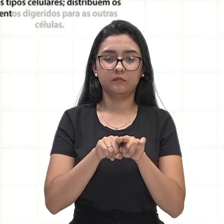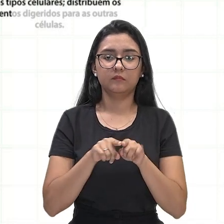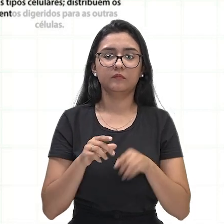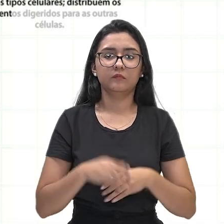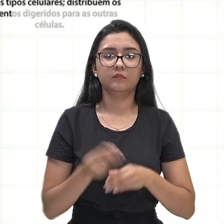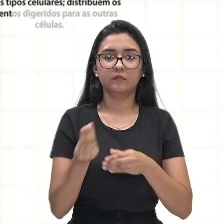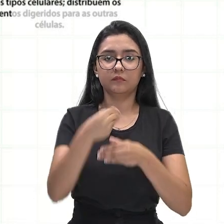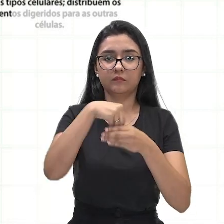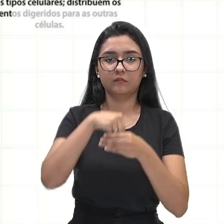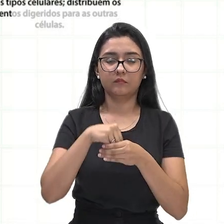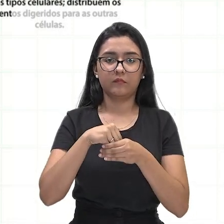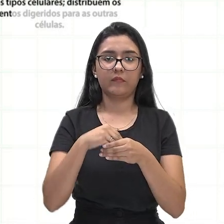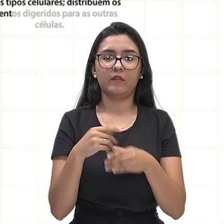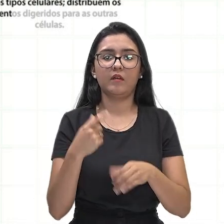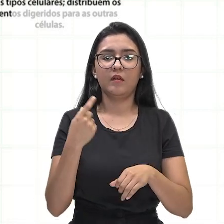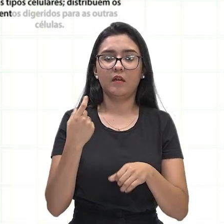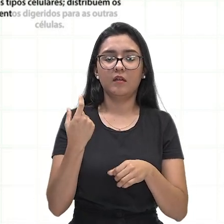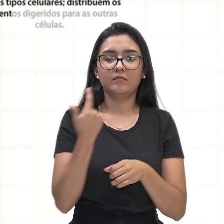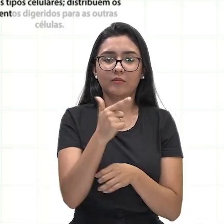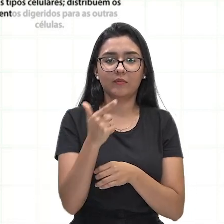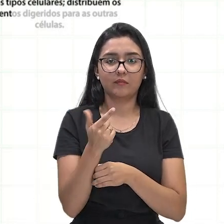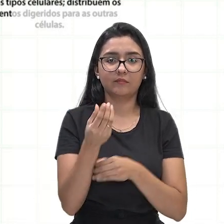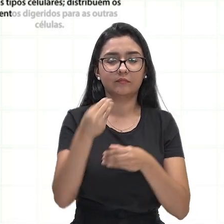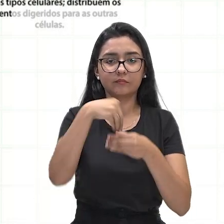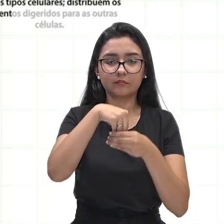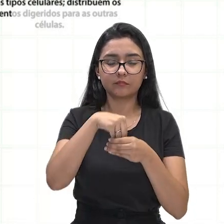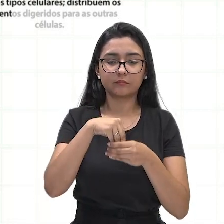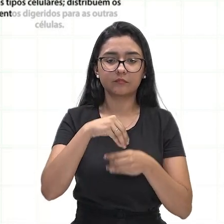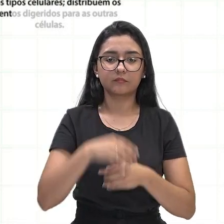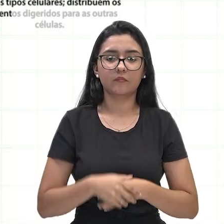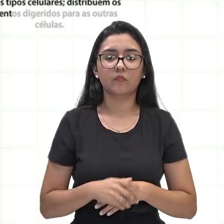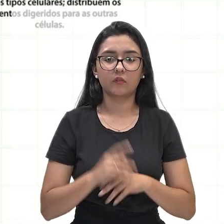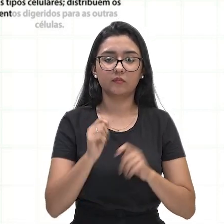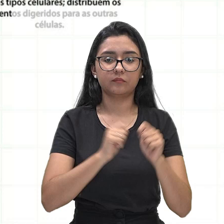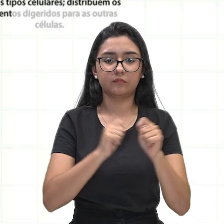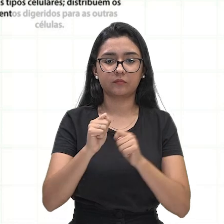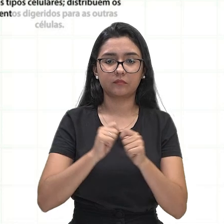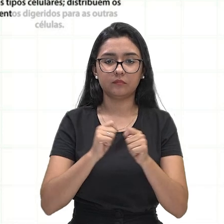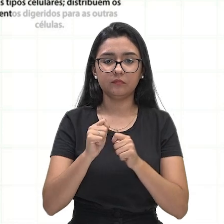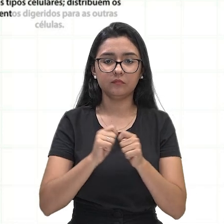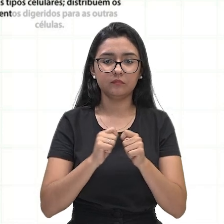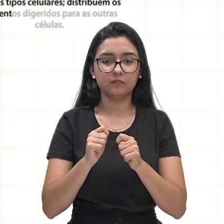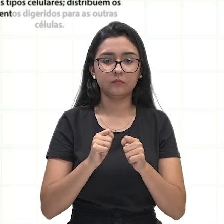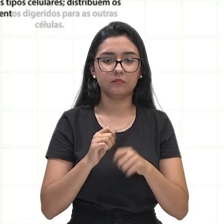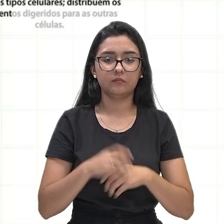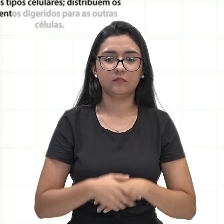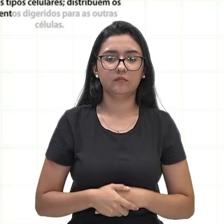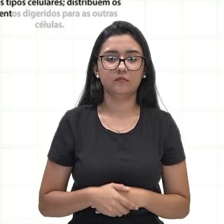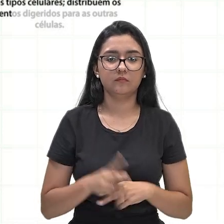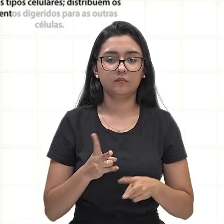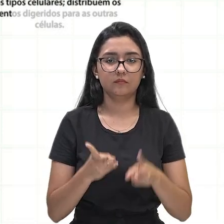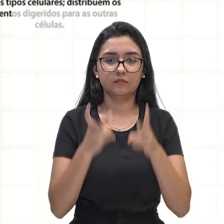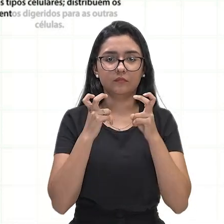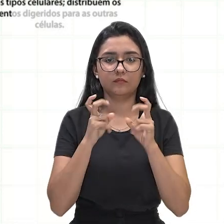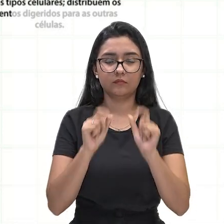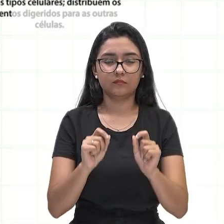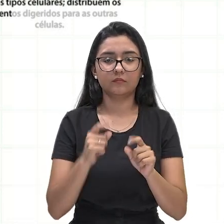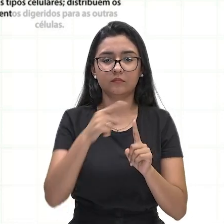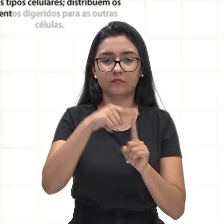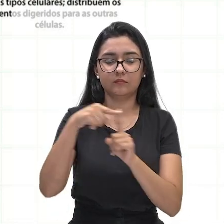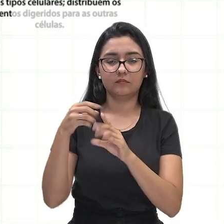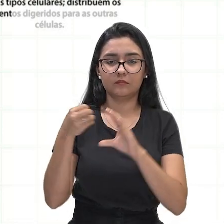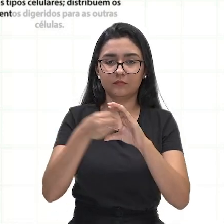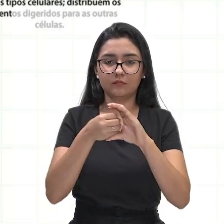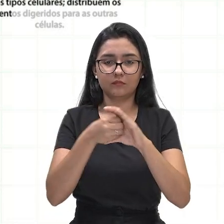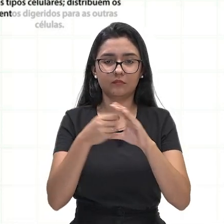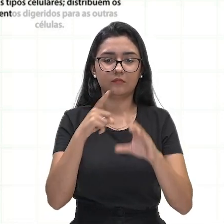região interna oca. Tais células formam os poros que controlam a entrada de água. Observem aí que esse tipo